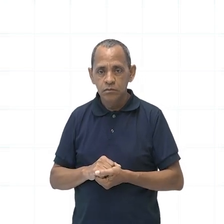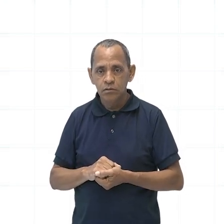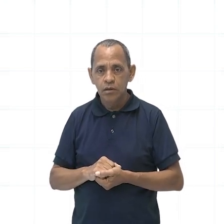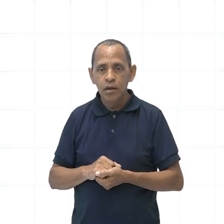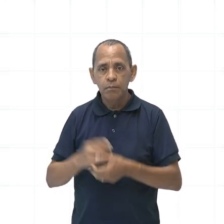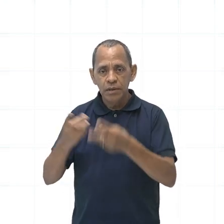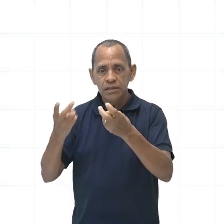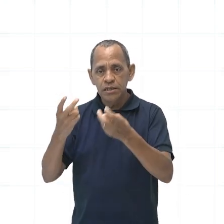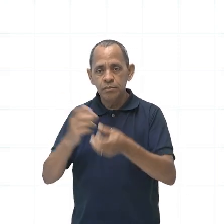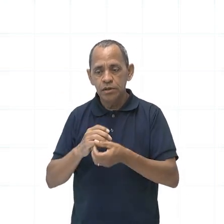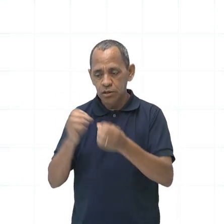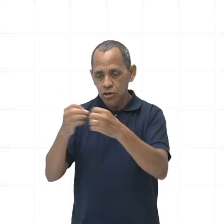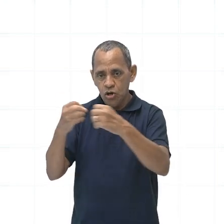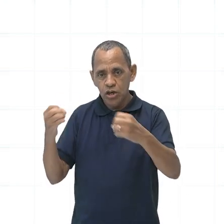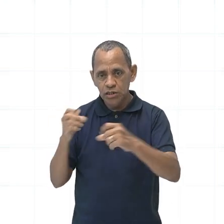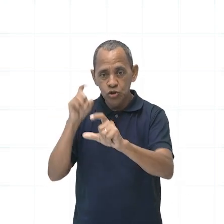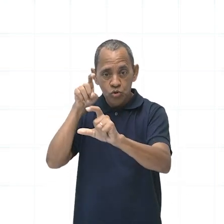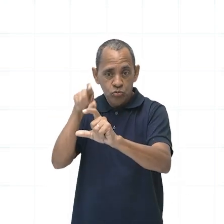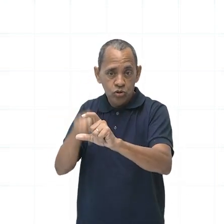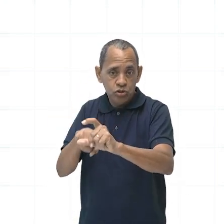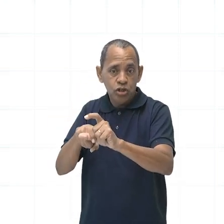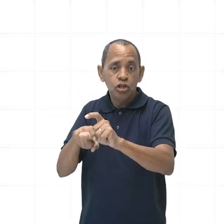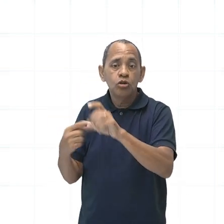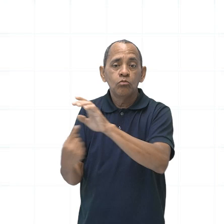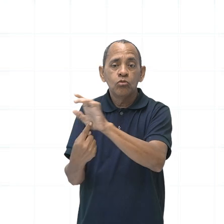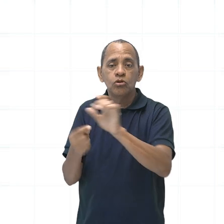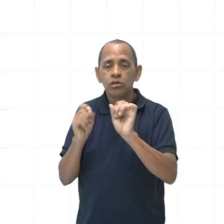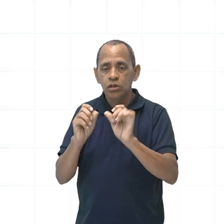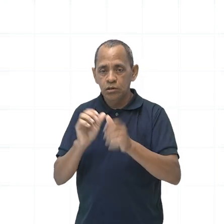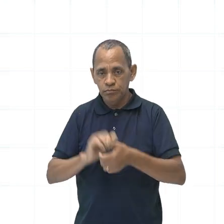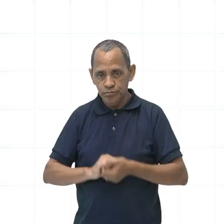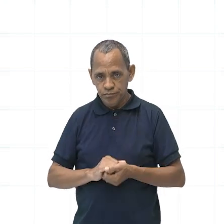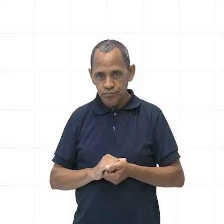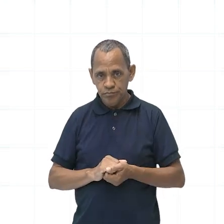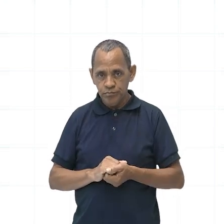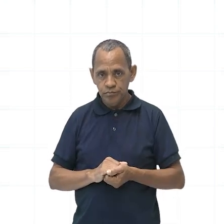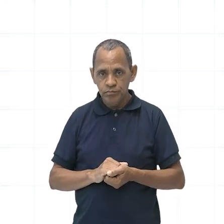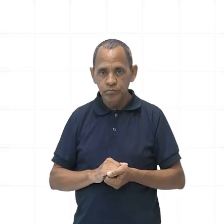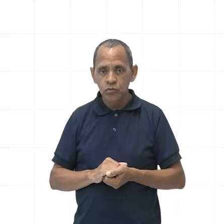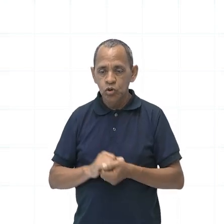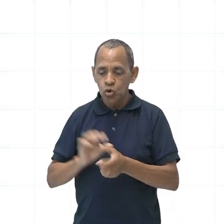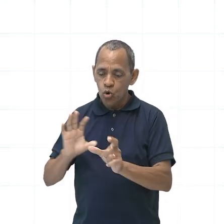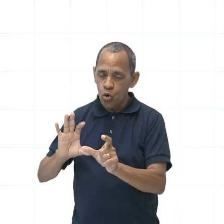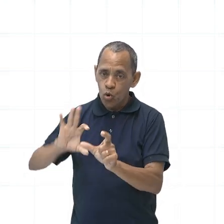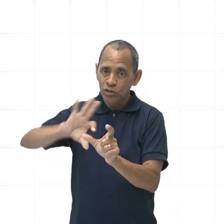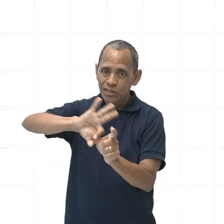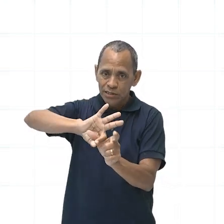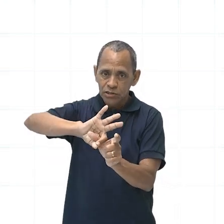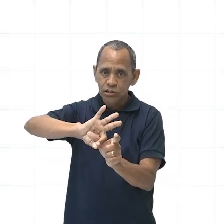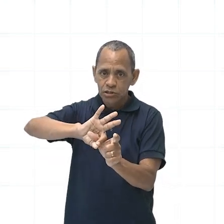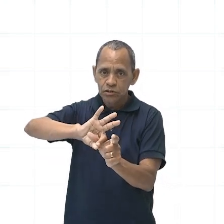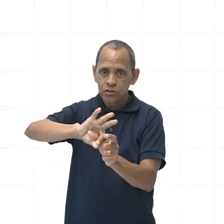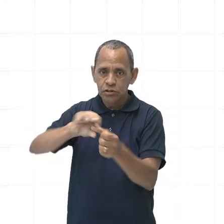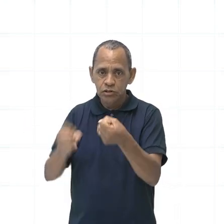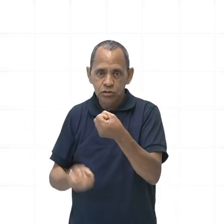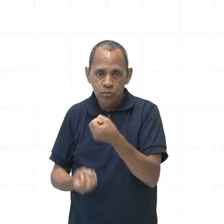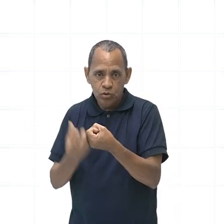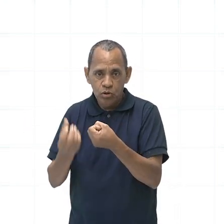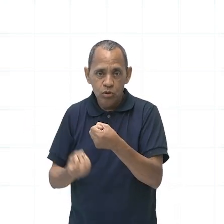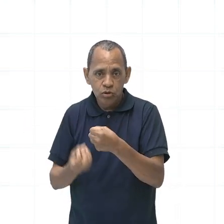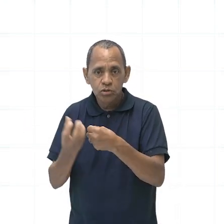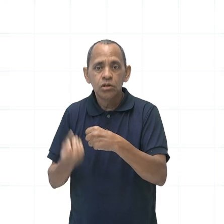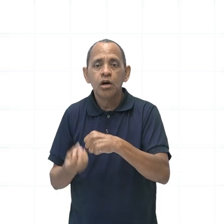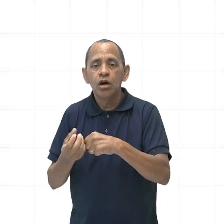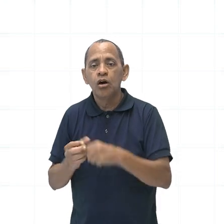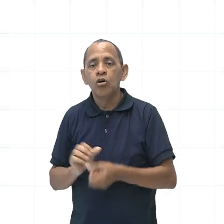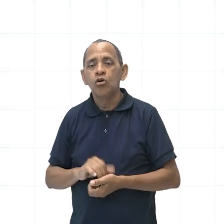quanto eu estava. Nota que a minha oração subordinada traz aí justamente o conectivo, que